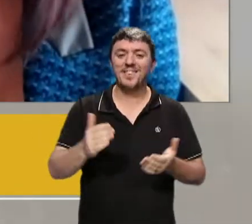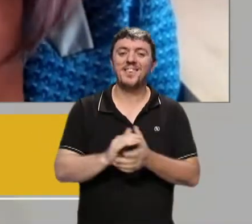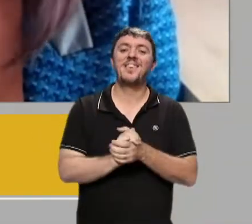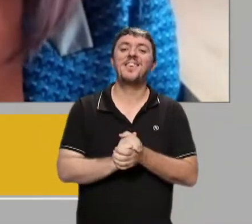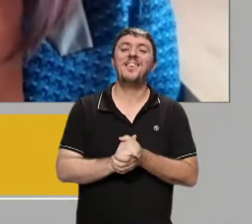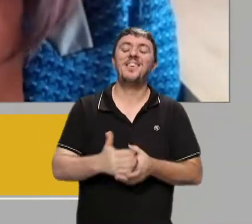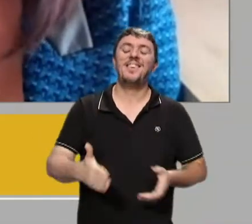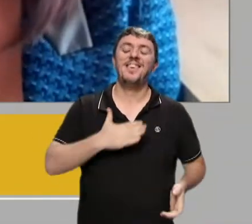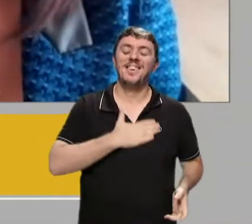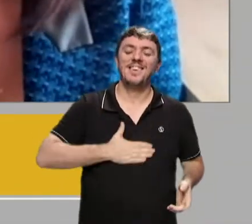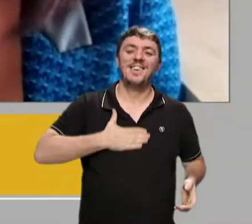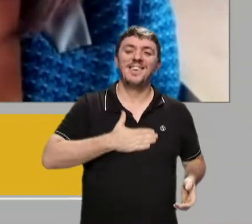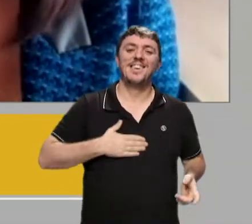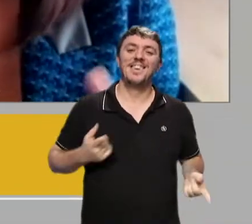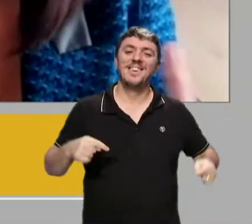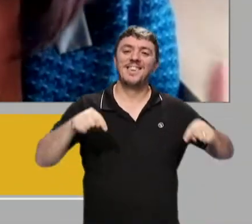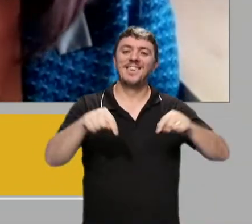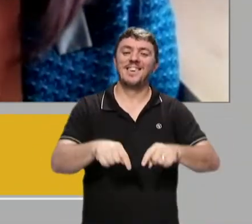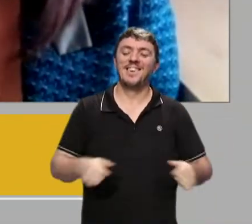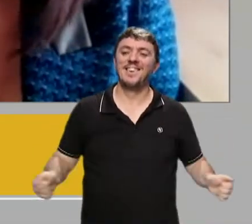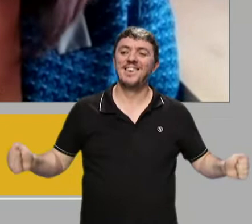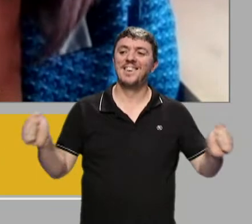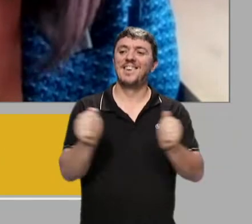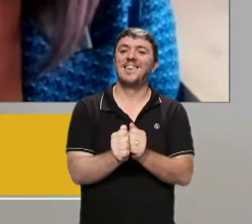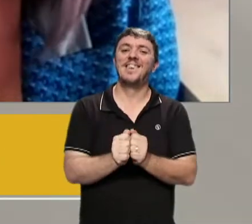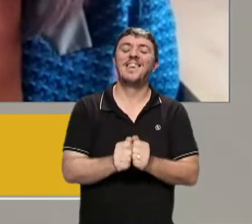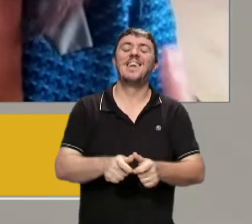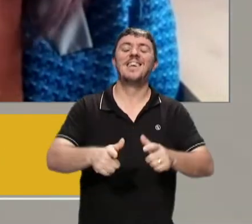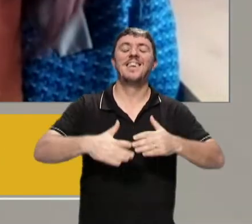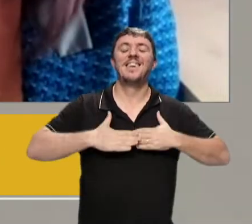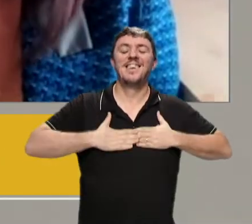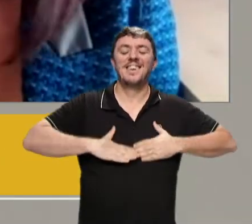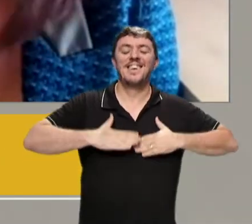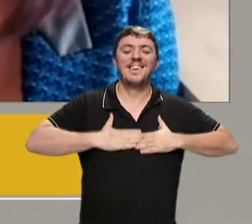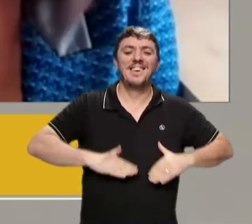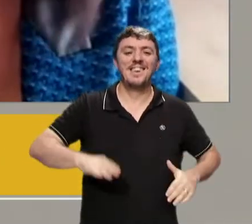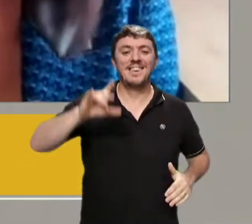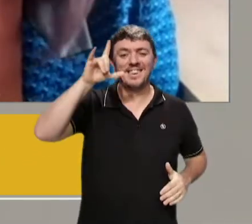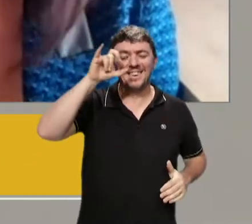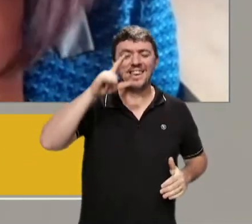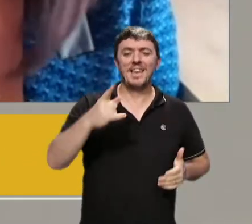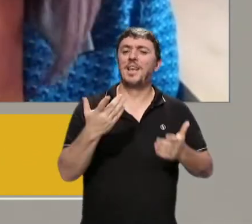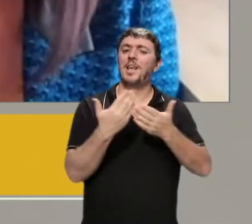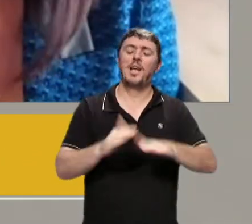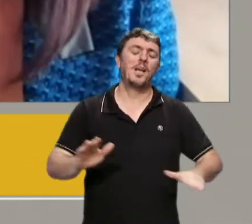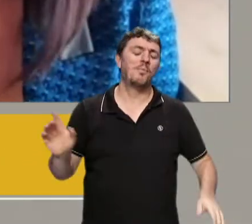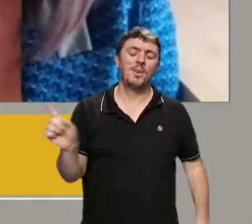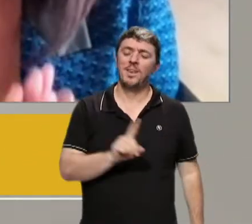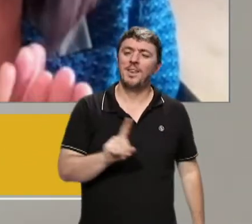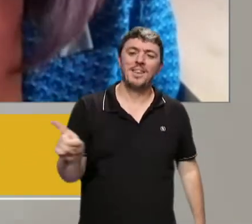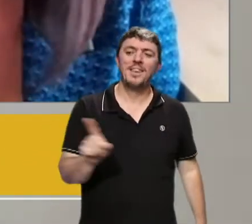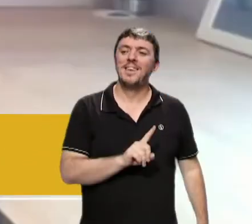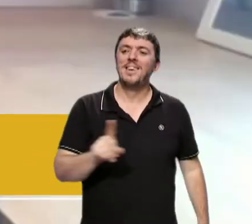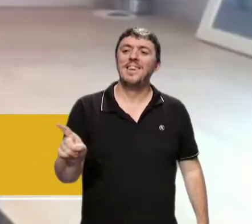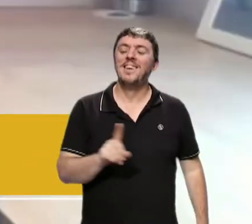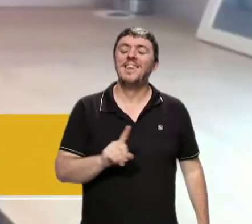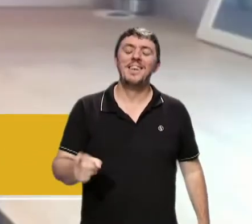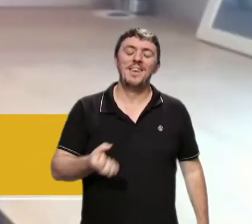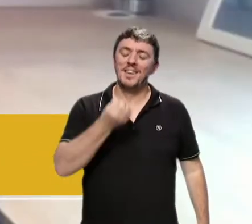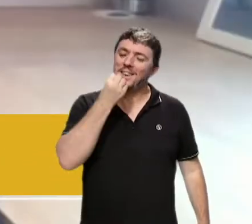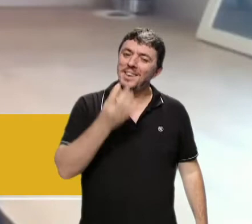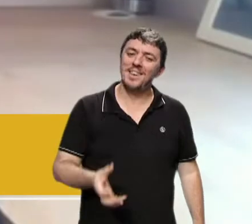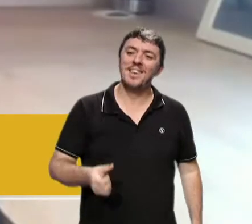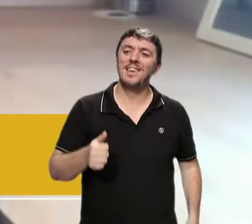grande prazer estar aqui com vocês. Então, deixa eu tranquilizar a todos. Não, o Instagram não vai acabar, tá tudo